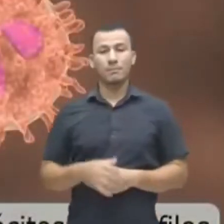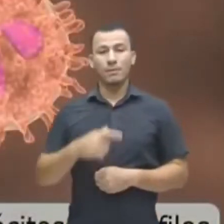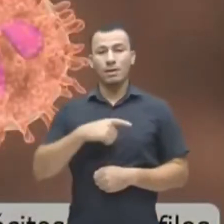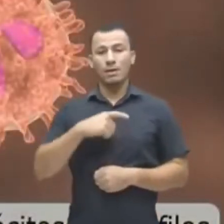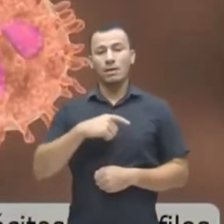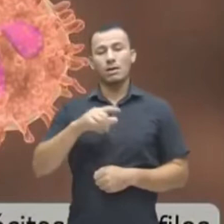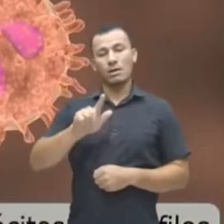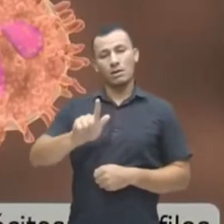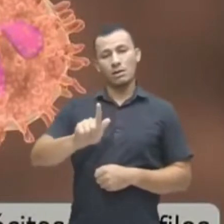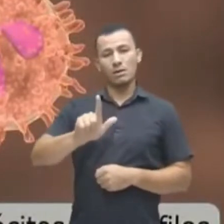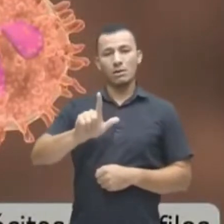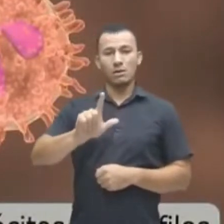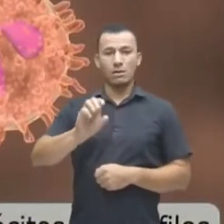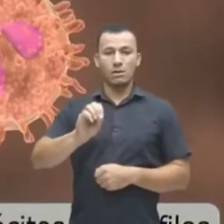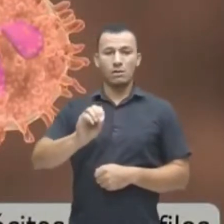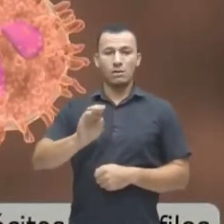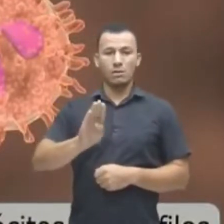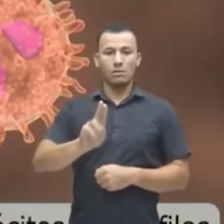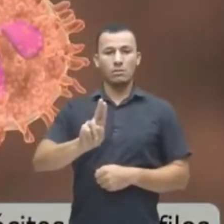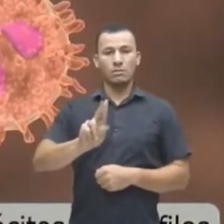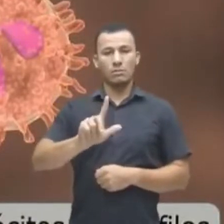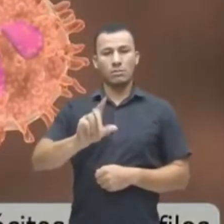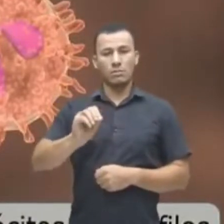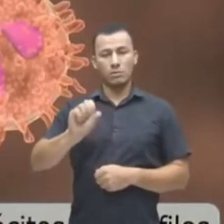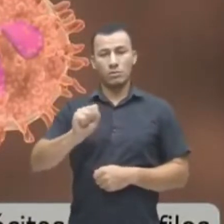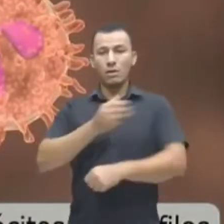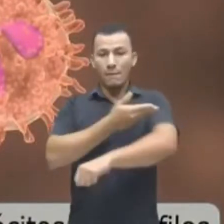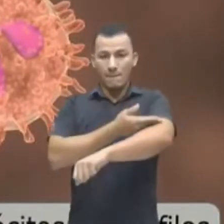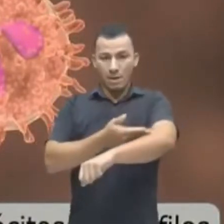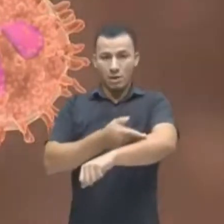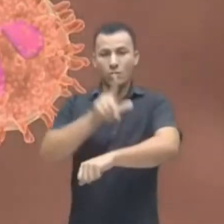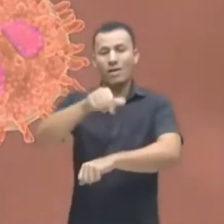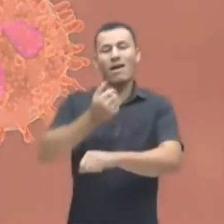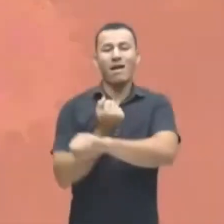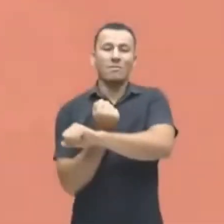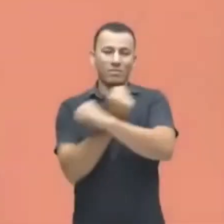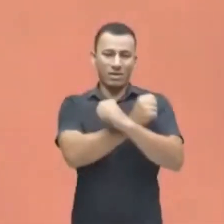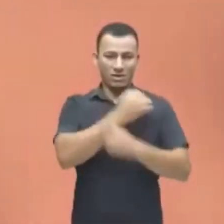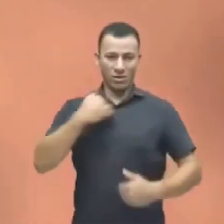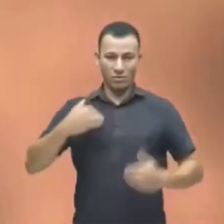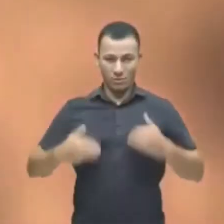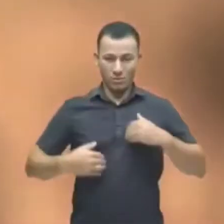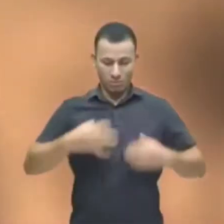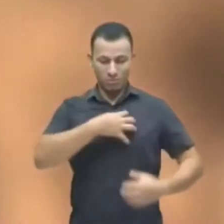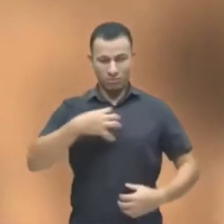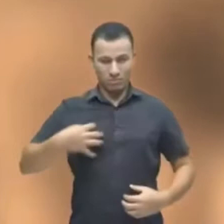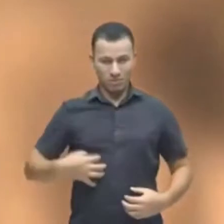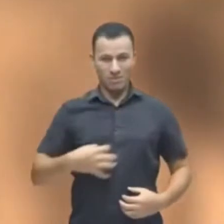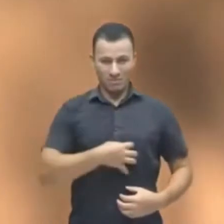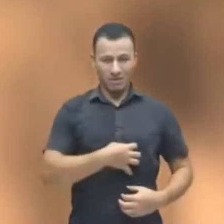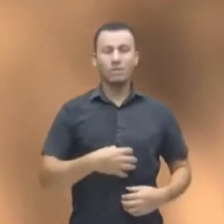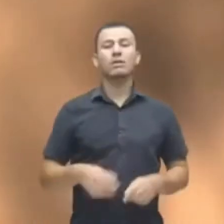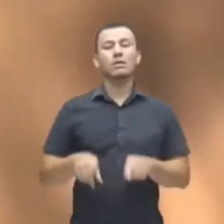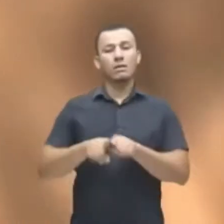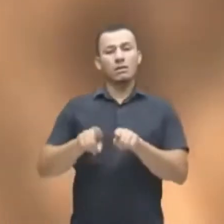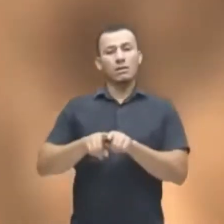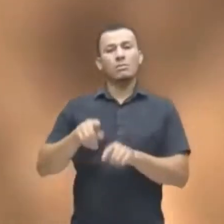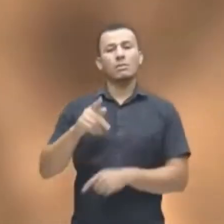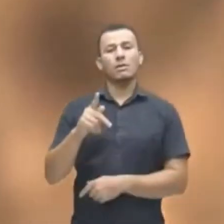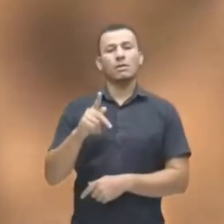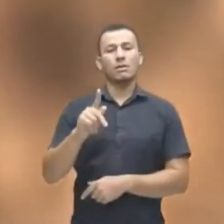brancos, que são os leucócitos, que fazem a defesa do nosso organismo. E nós temos as plaquetas, que